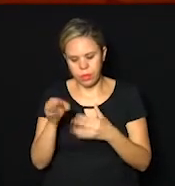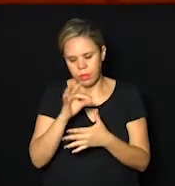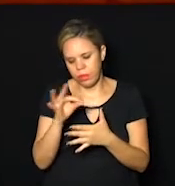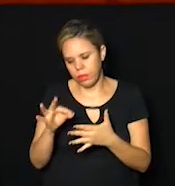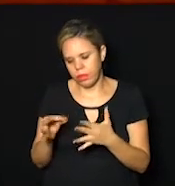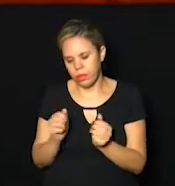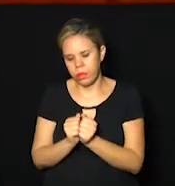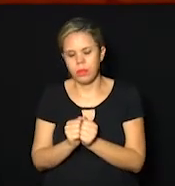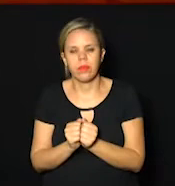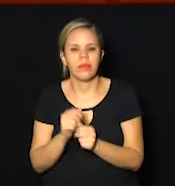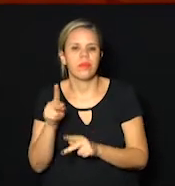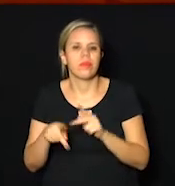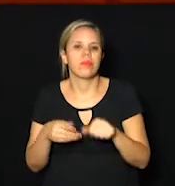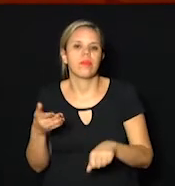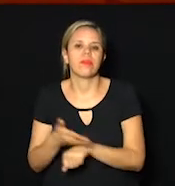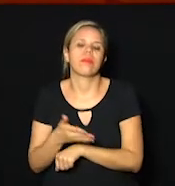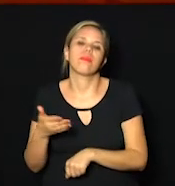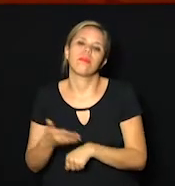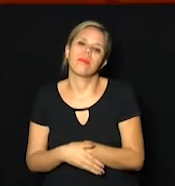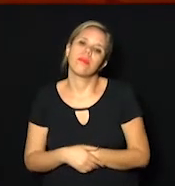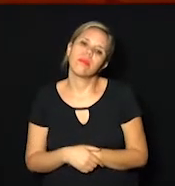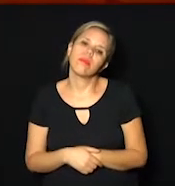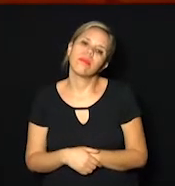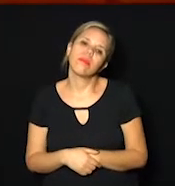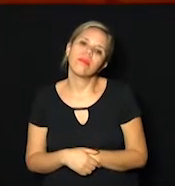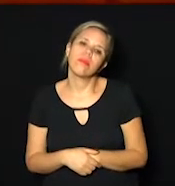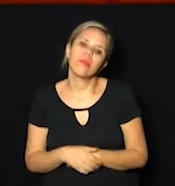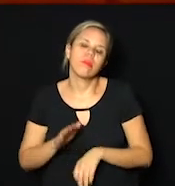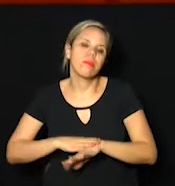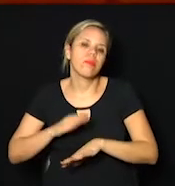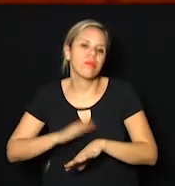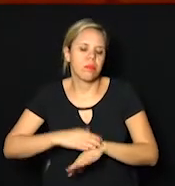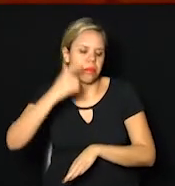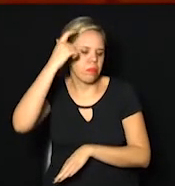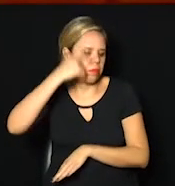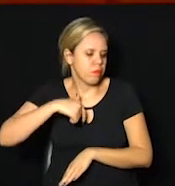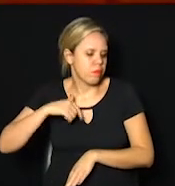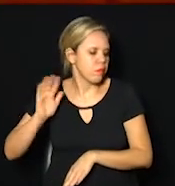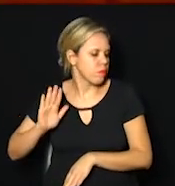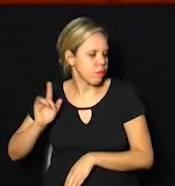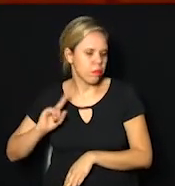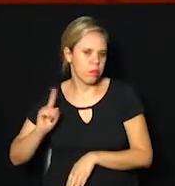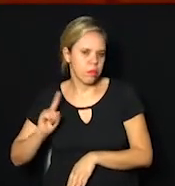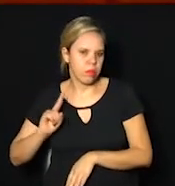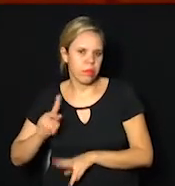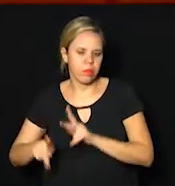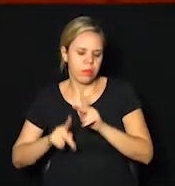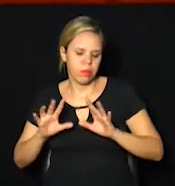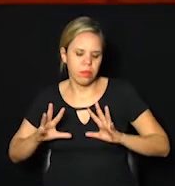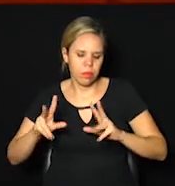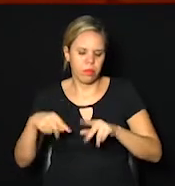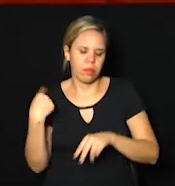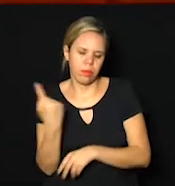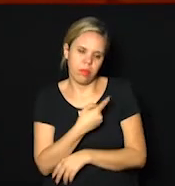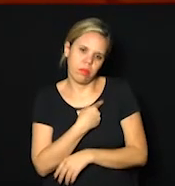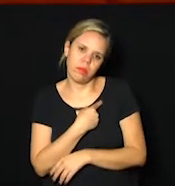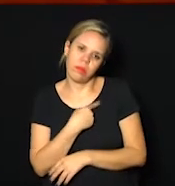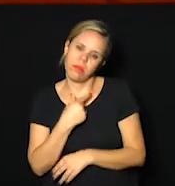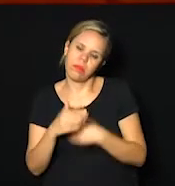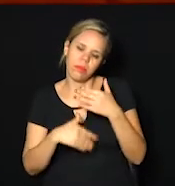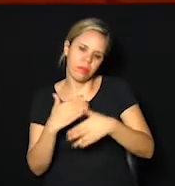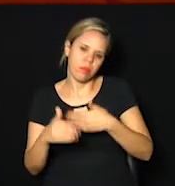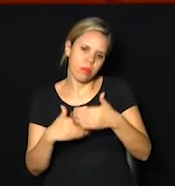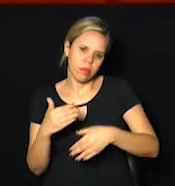Quando elas participam, o autor não sou mais eu, os autores somos todos nós, e